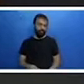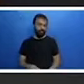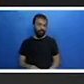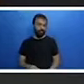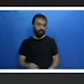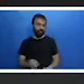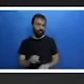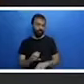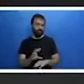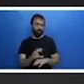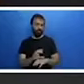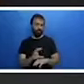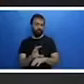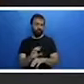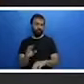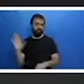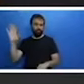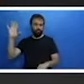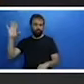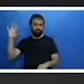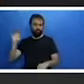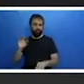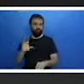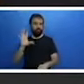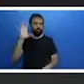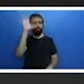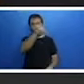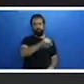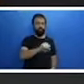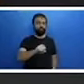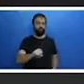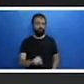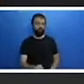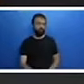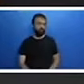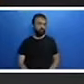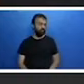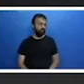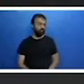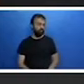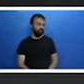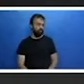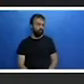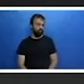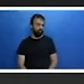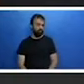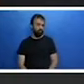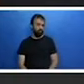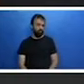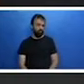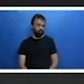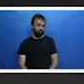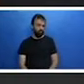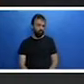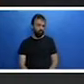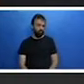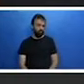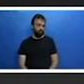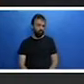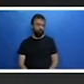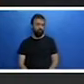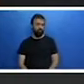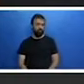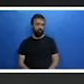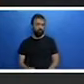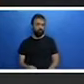conseguir fazer isso com uma mão apenas vamos ver se eu consigo eu peguei peguei almofada vamos caminhar outra